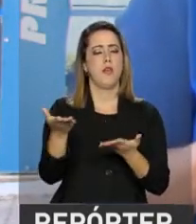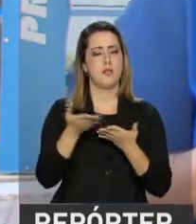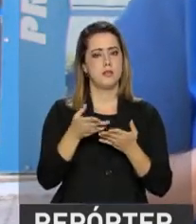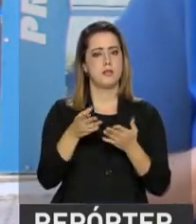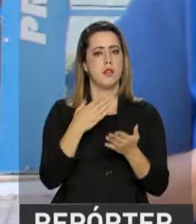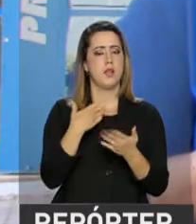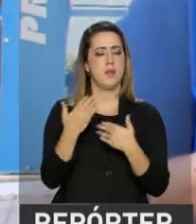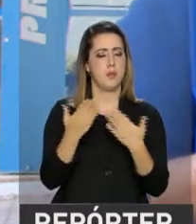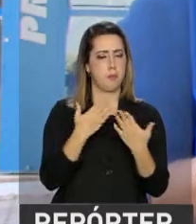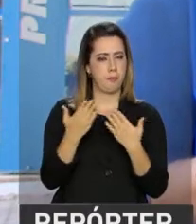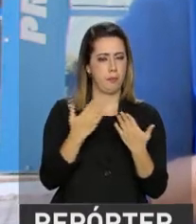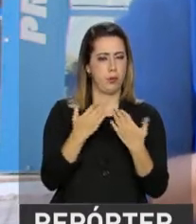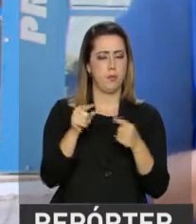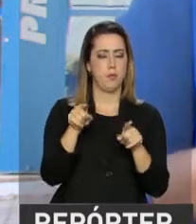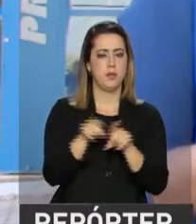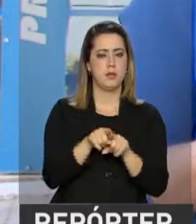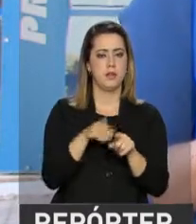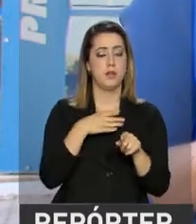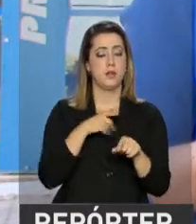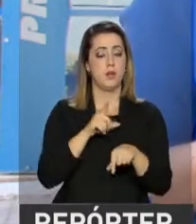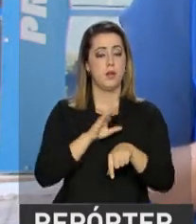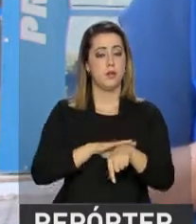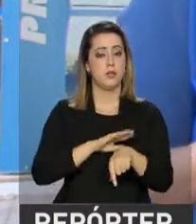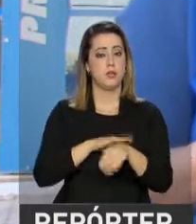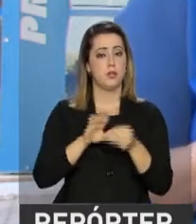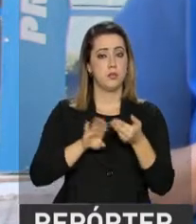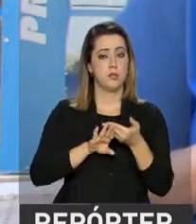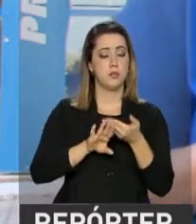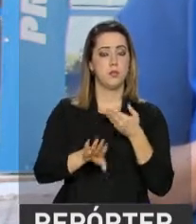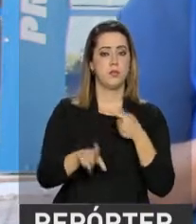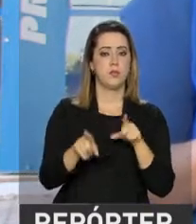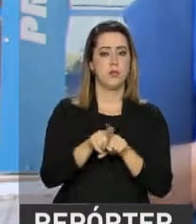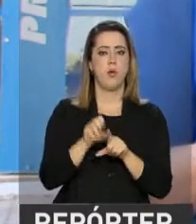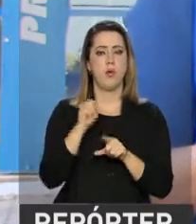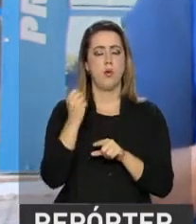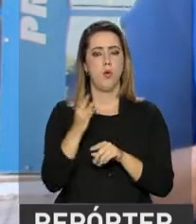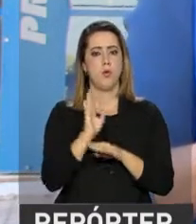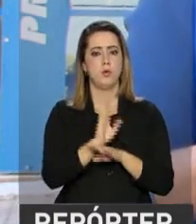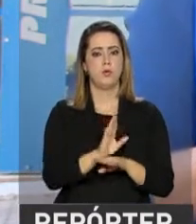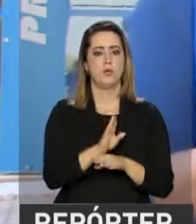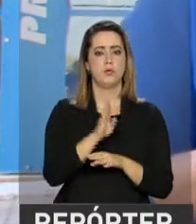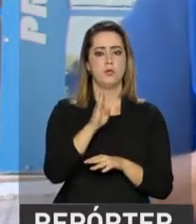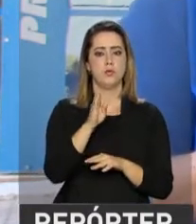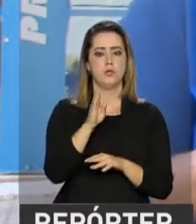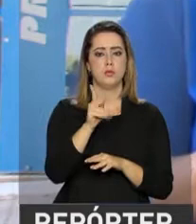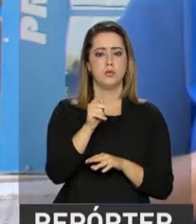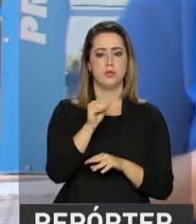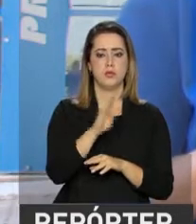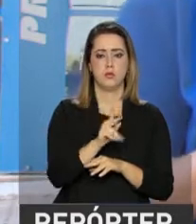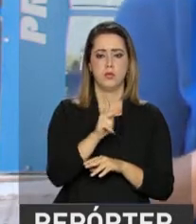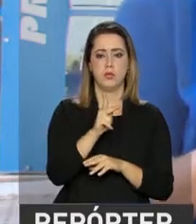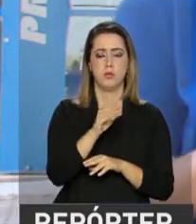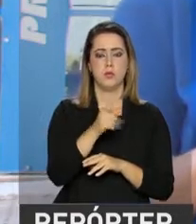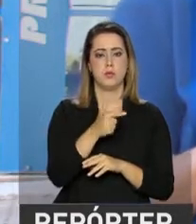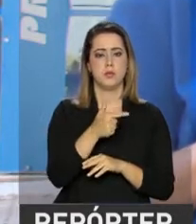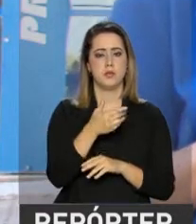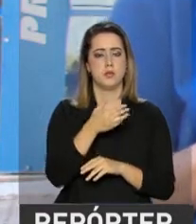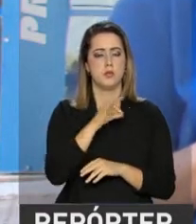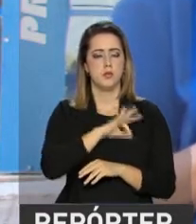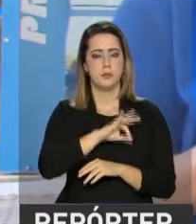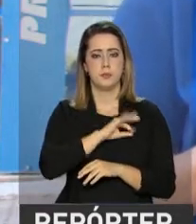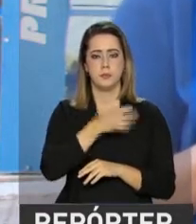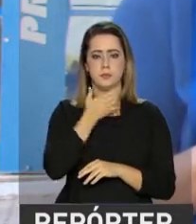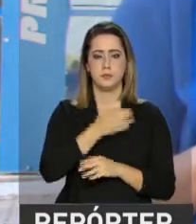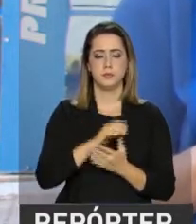ao tempo que estiver afastado. Pessoas que recebem benefícios assistenciais não têm direito ao 13º salário.